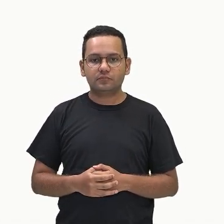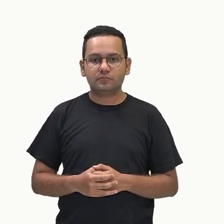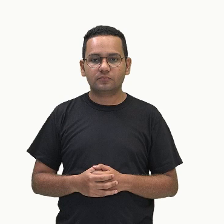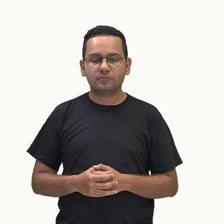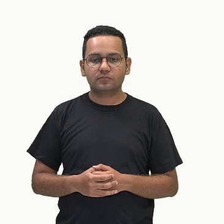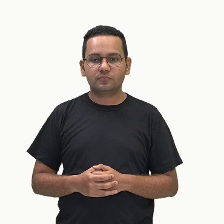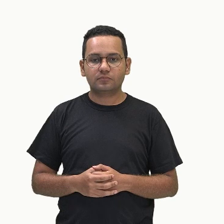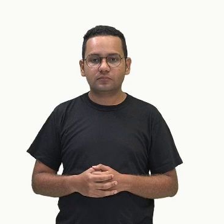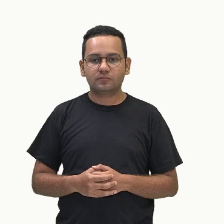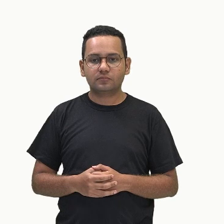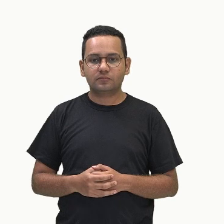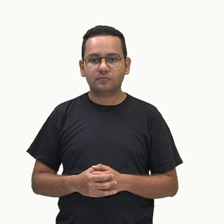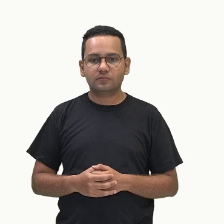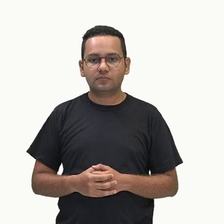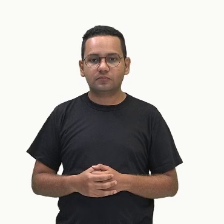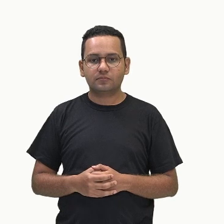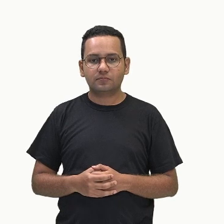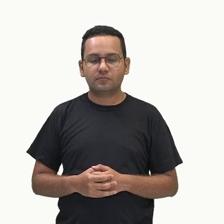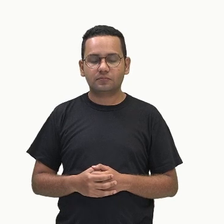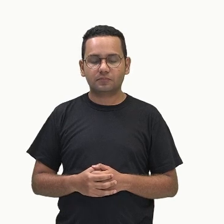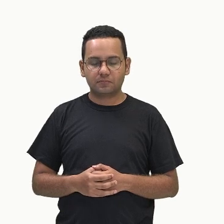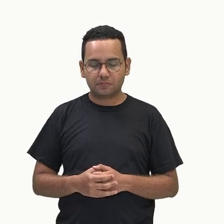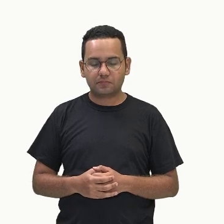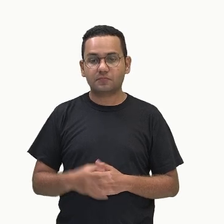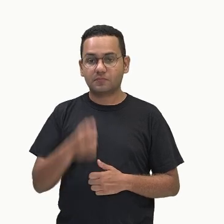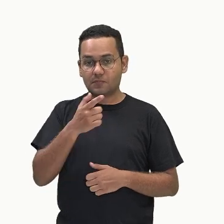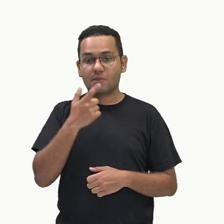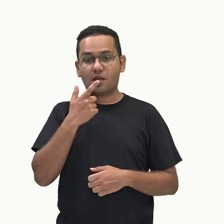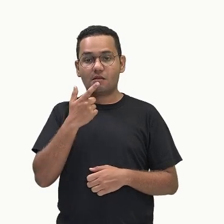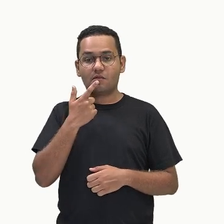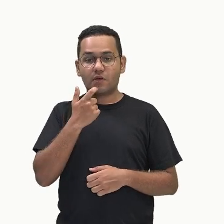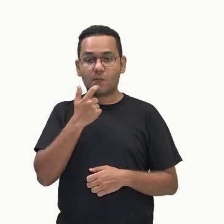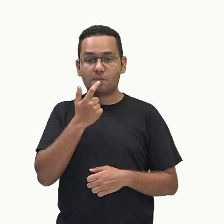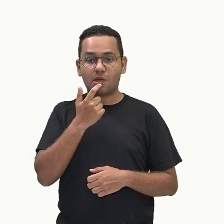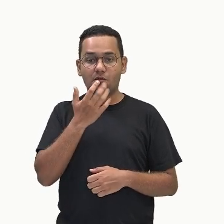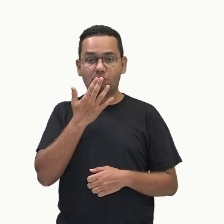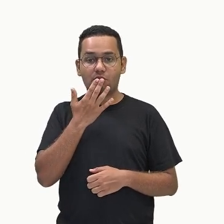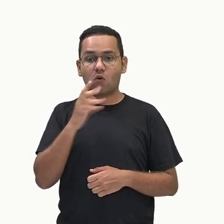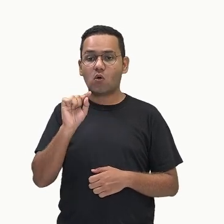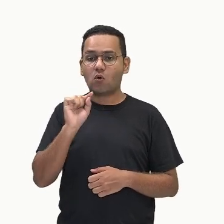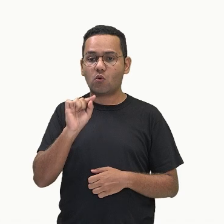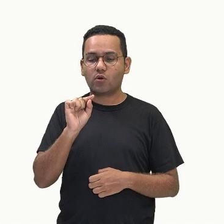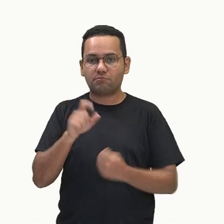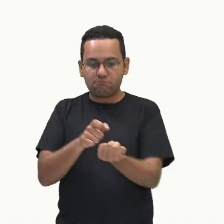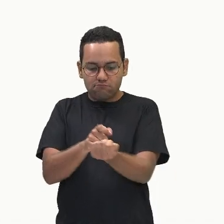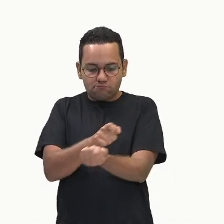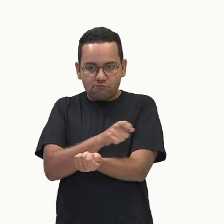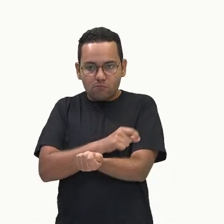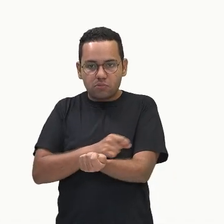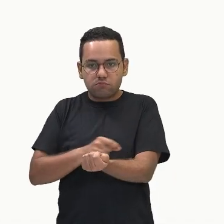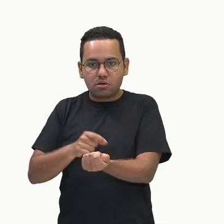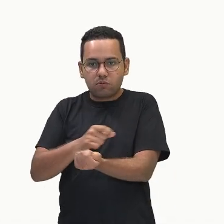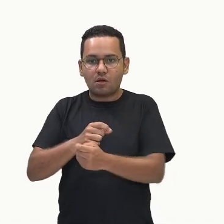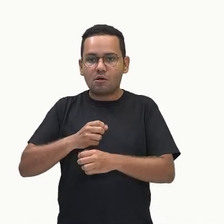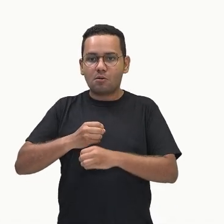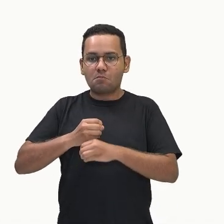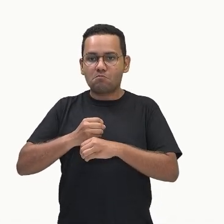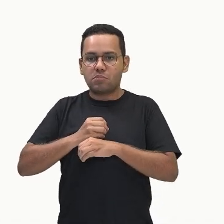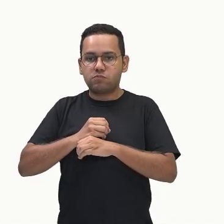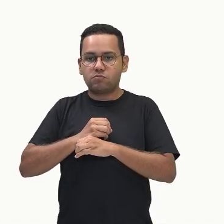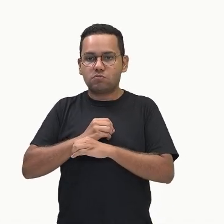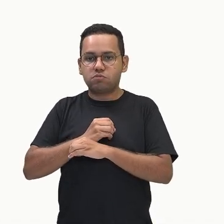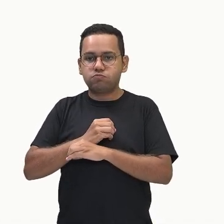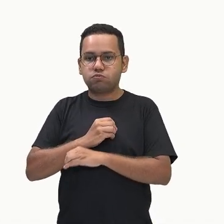da hemácia é fazer o quê? O transporte do oxigênio para